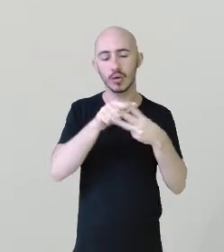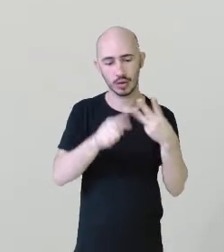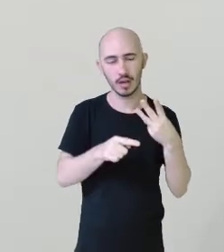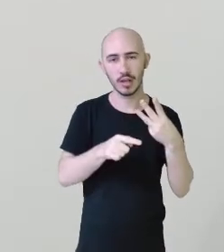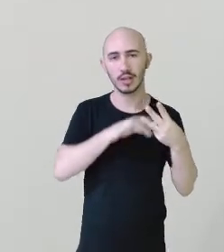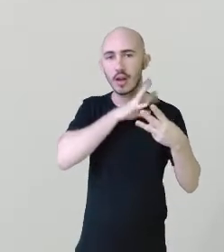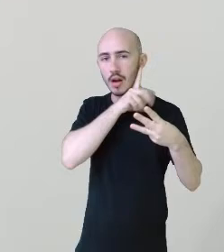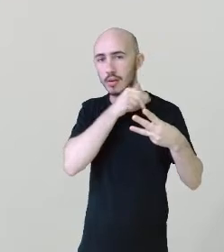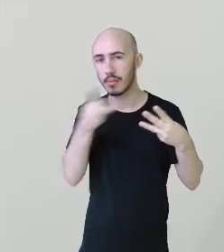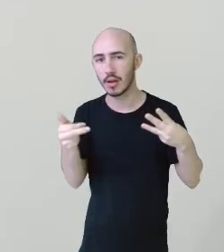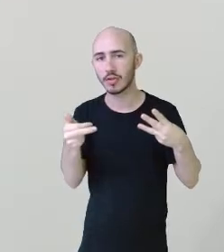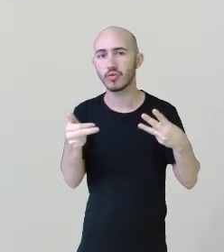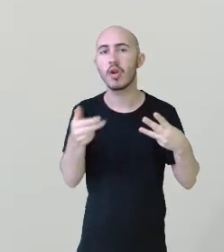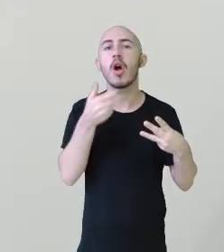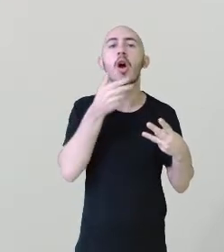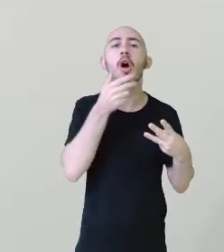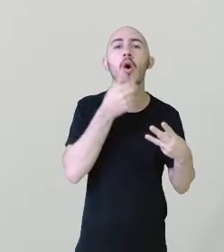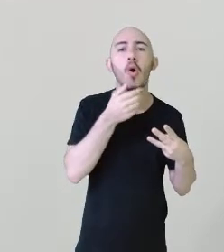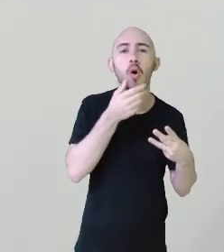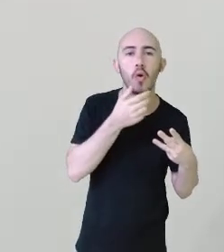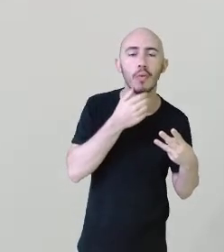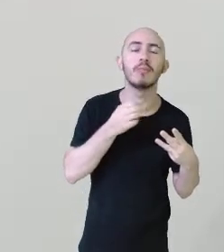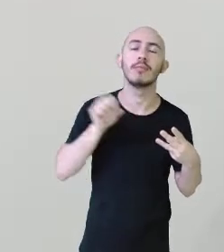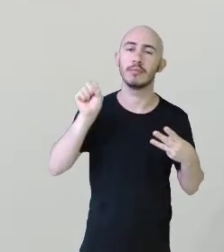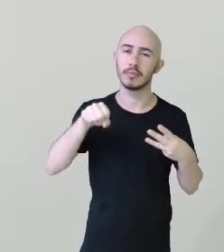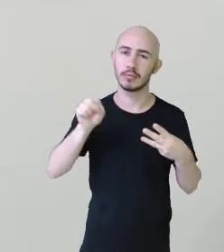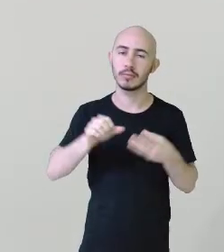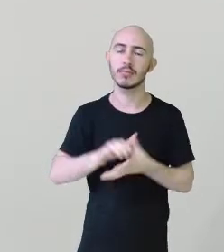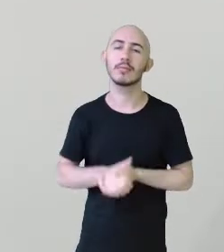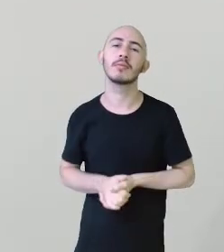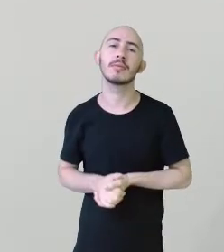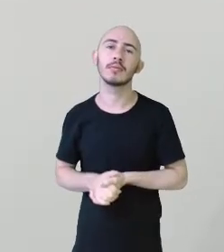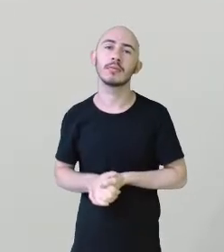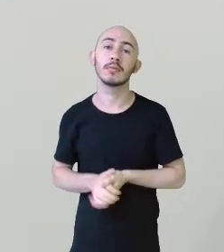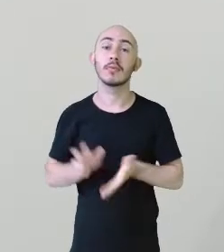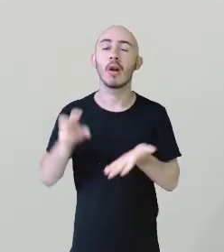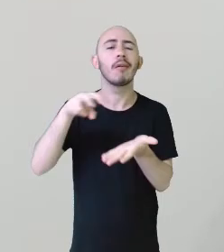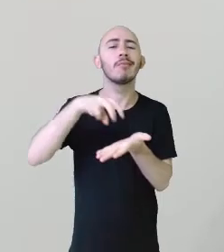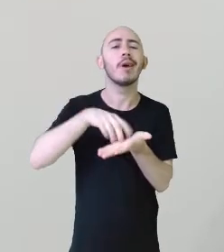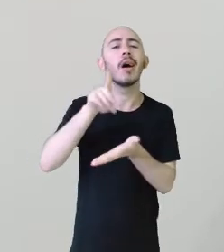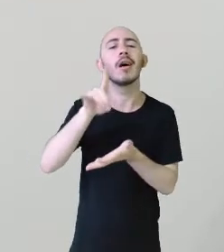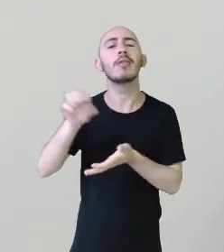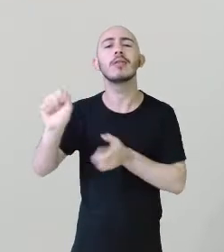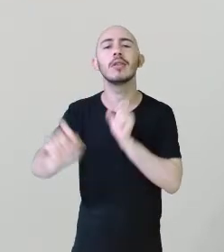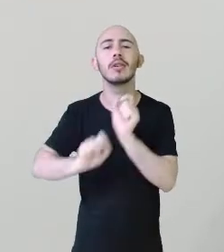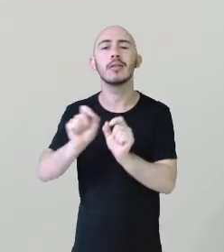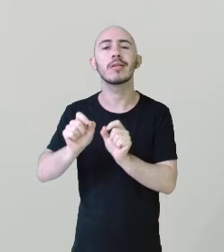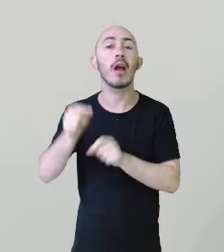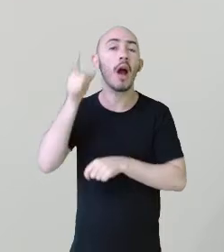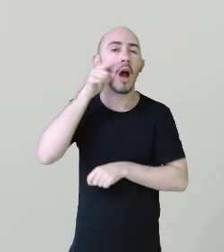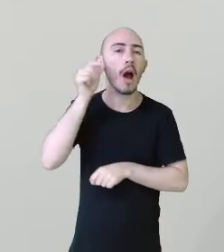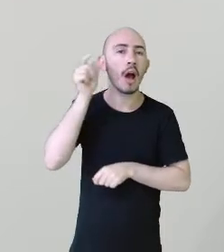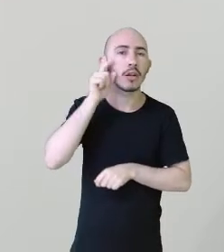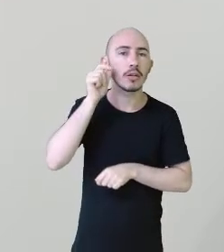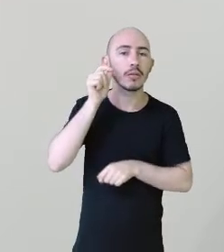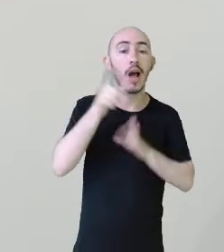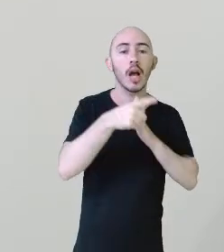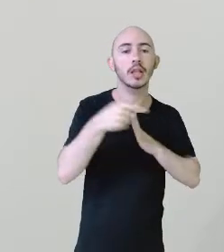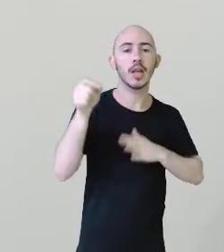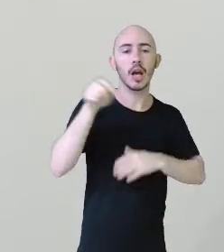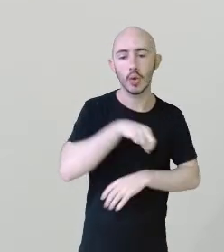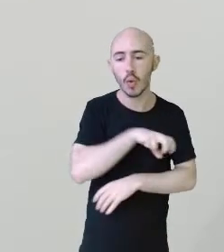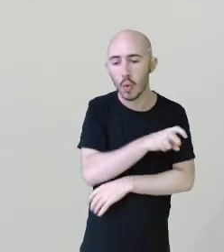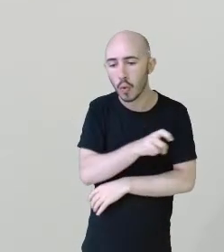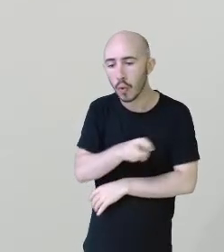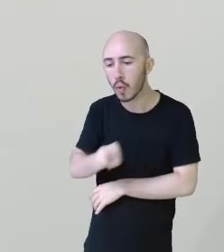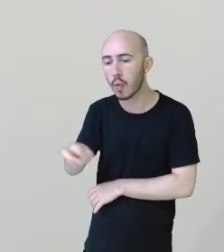no gênero masculino. Certa manhã, um ratinho saiu do buraco pela primeira vez, queria conhecer